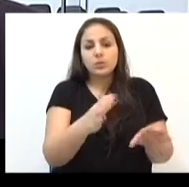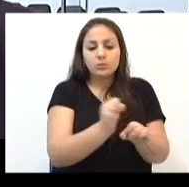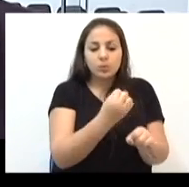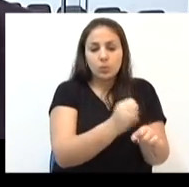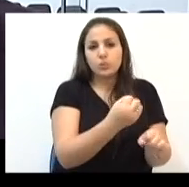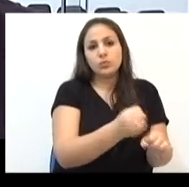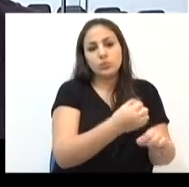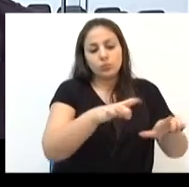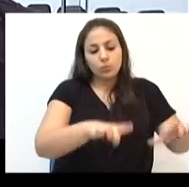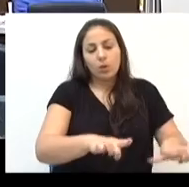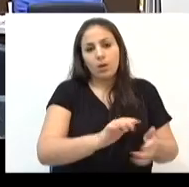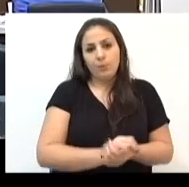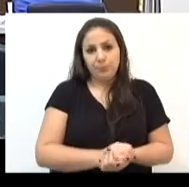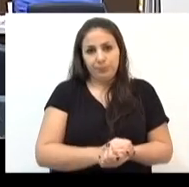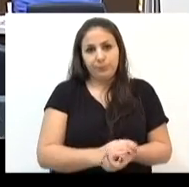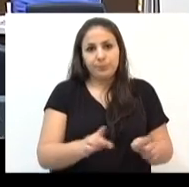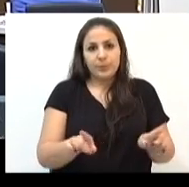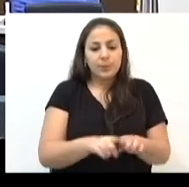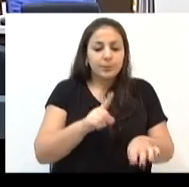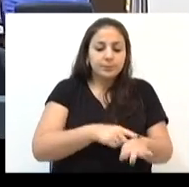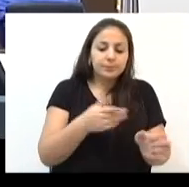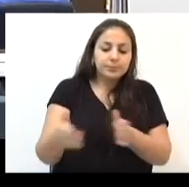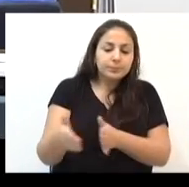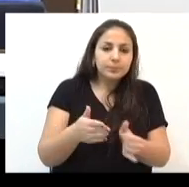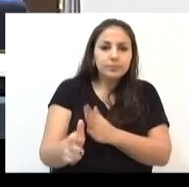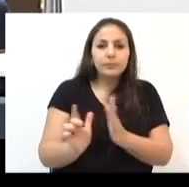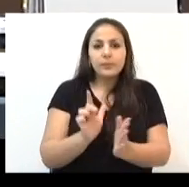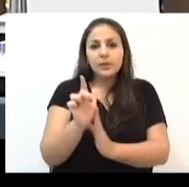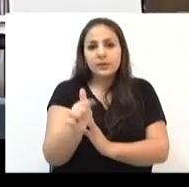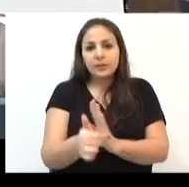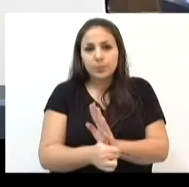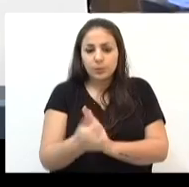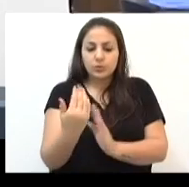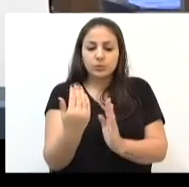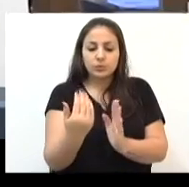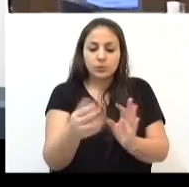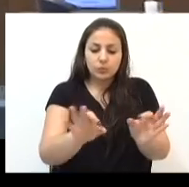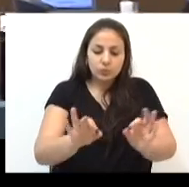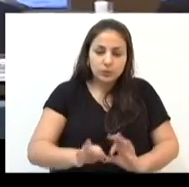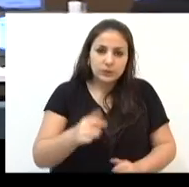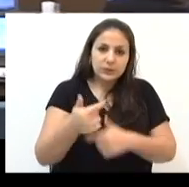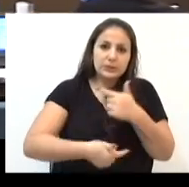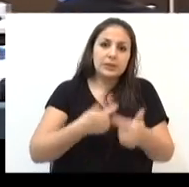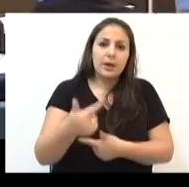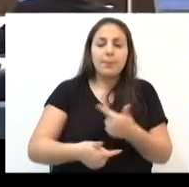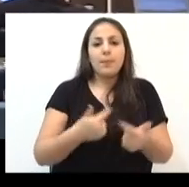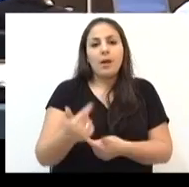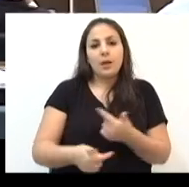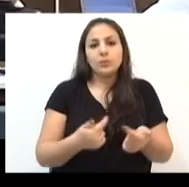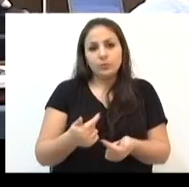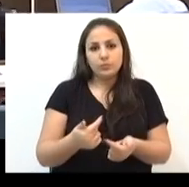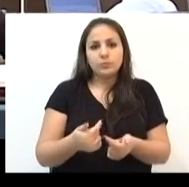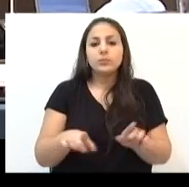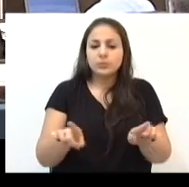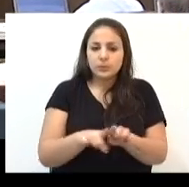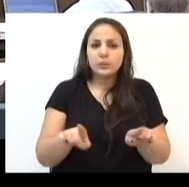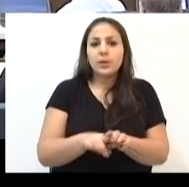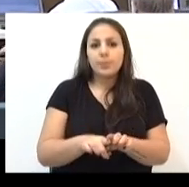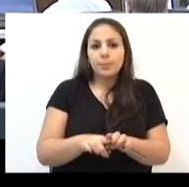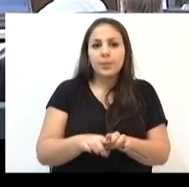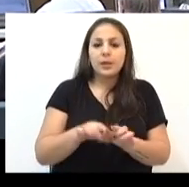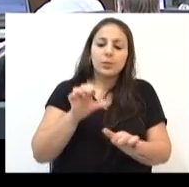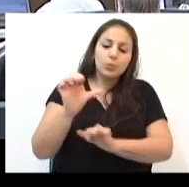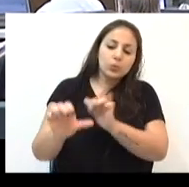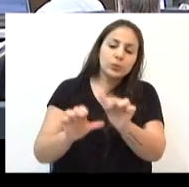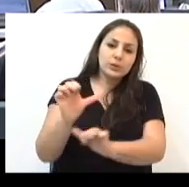essa escola de educação infantil. Com a prorrogação, o restante do cronograma de trabalho da Comissão de Orçamento também